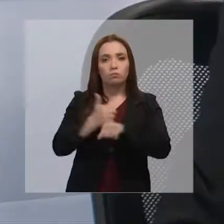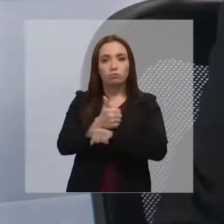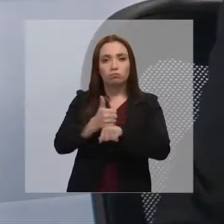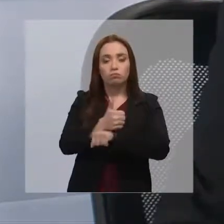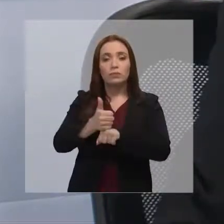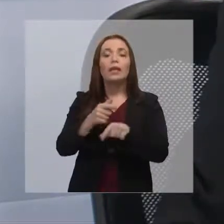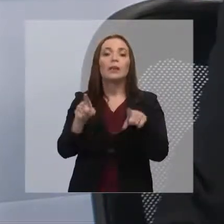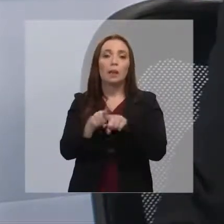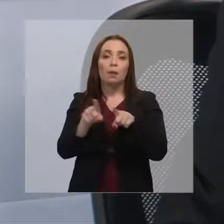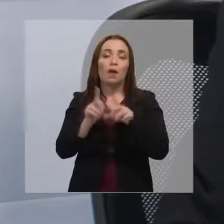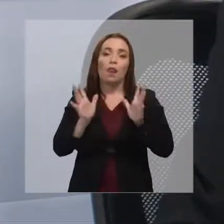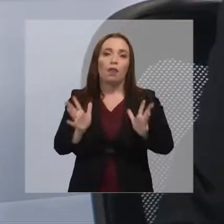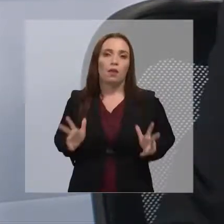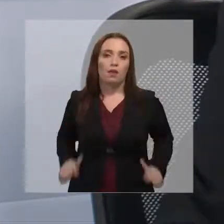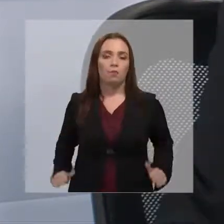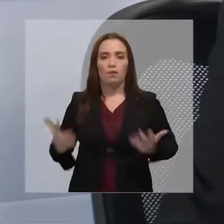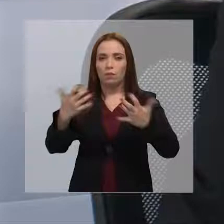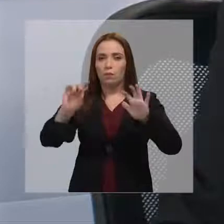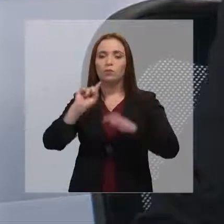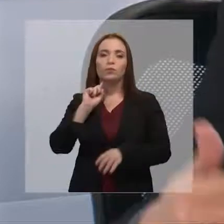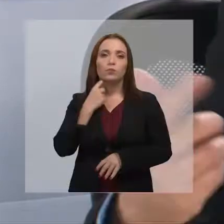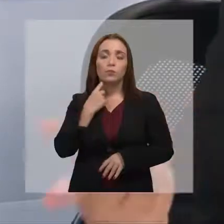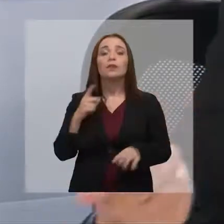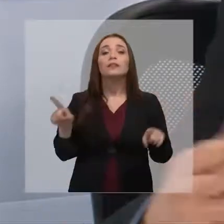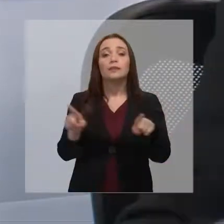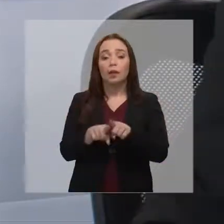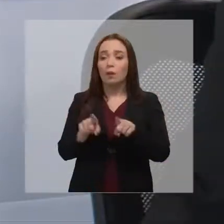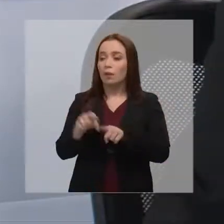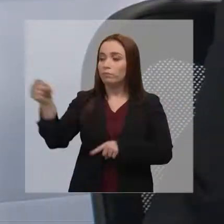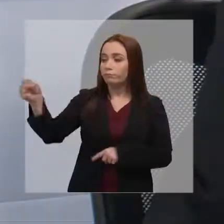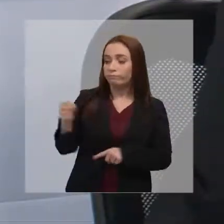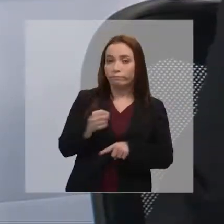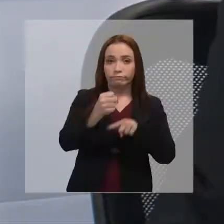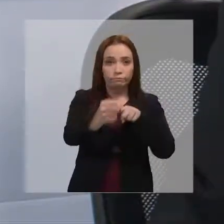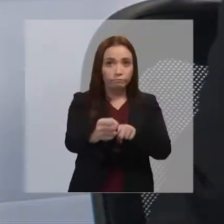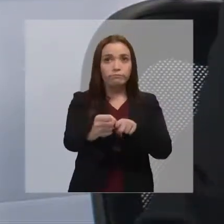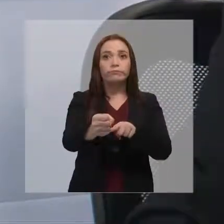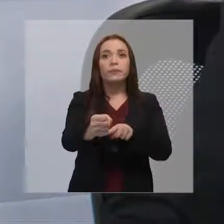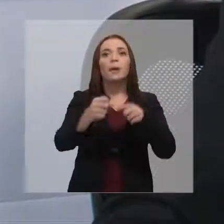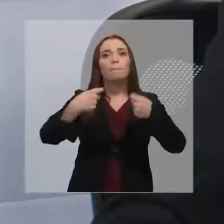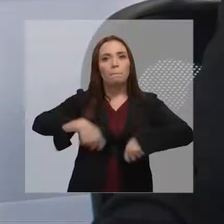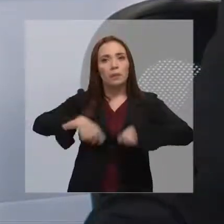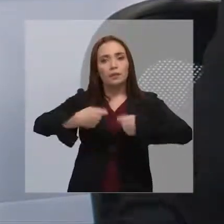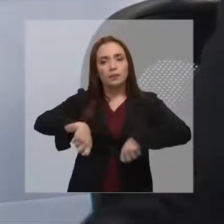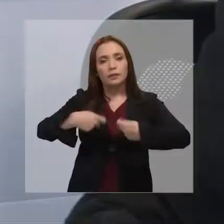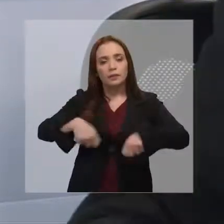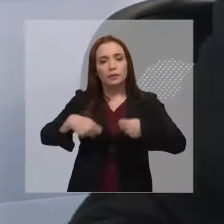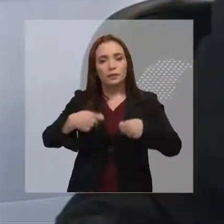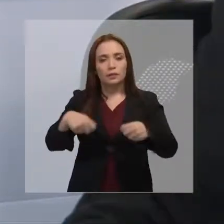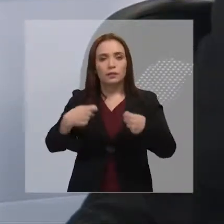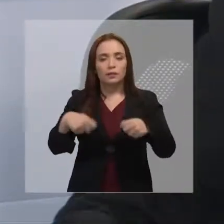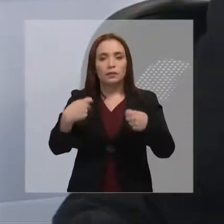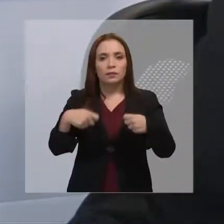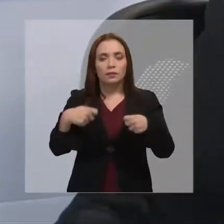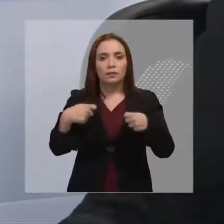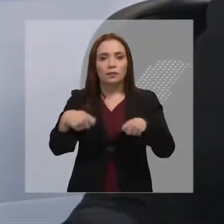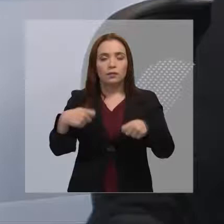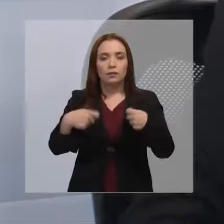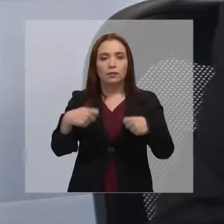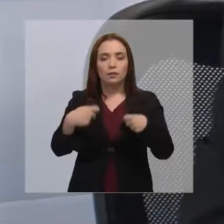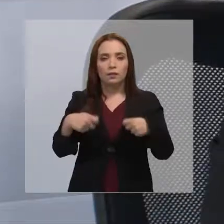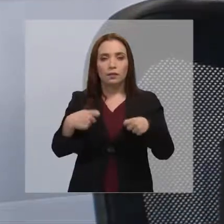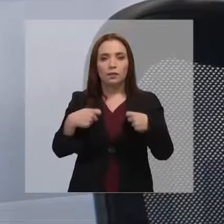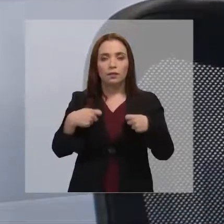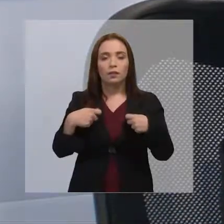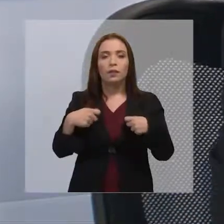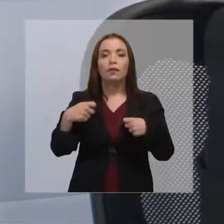ficha limpa. E o mais interessante, a cobrança do indicado tivesse o abono, a assinatura do